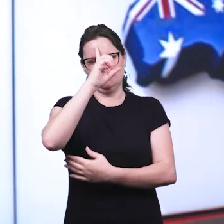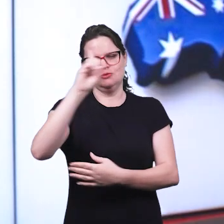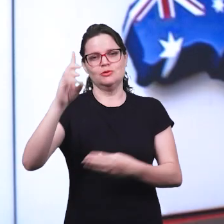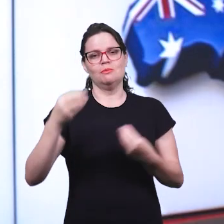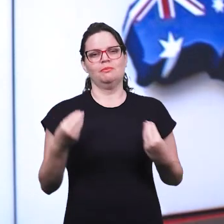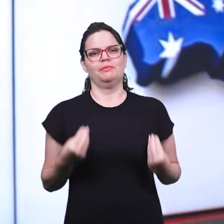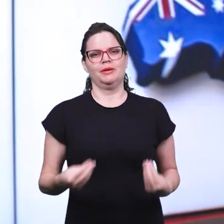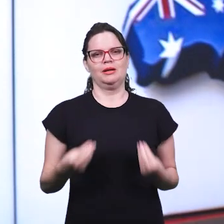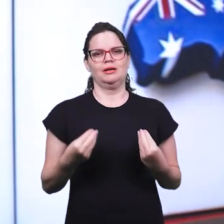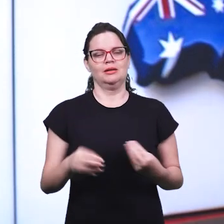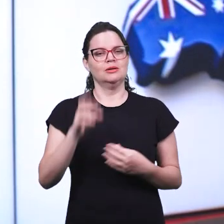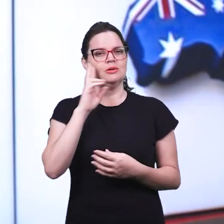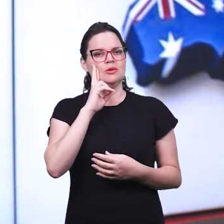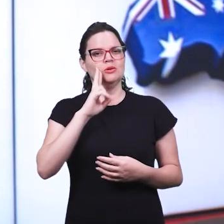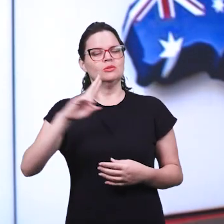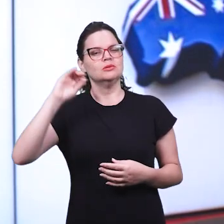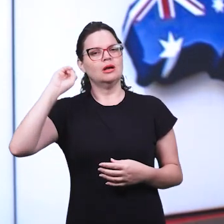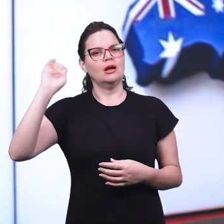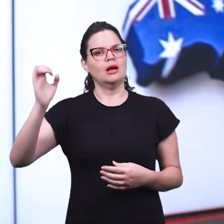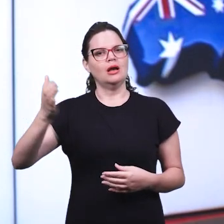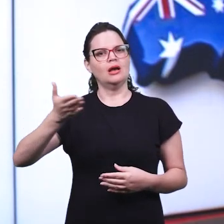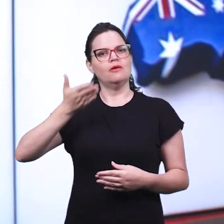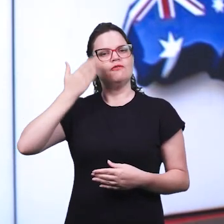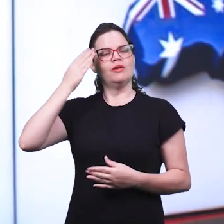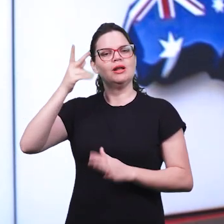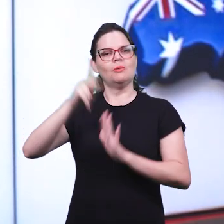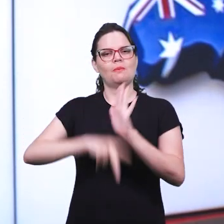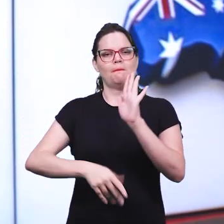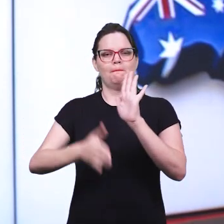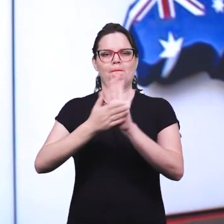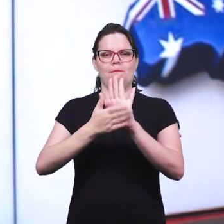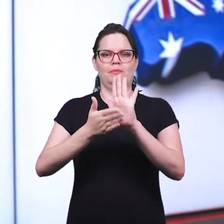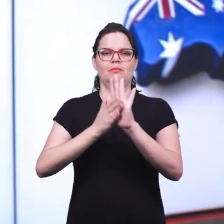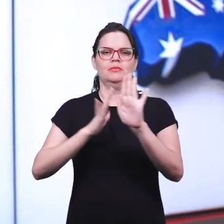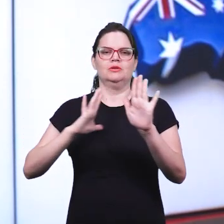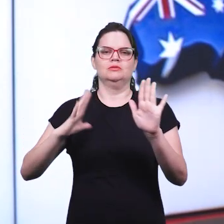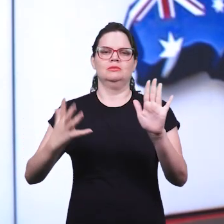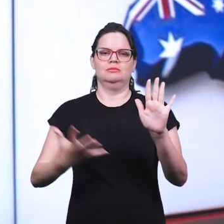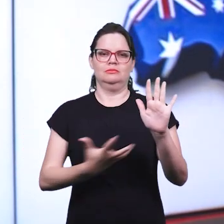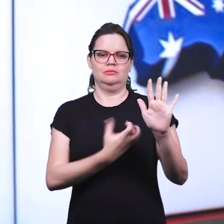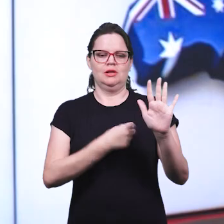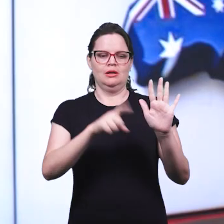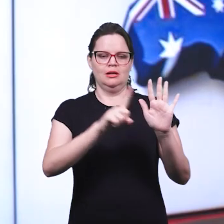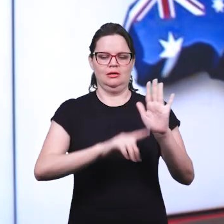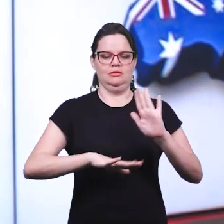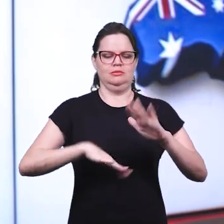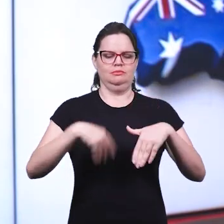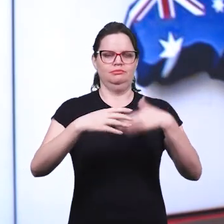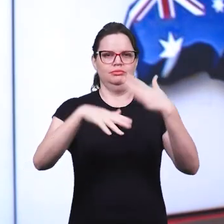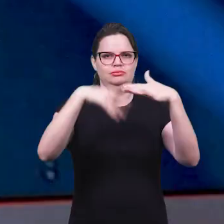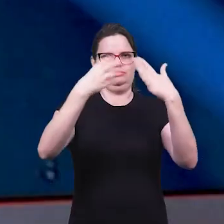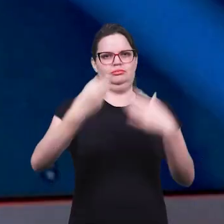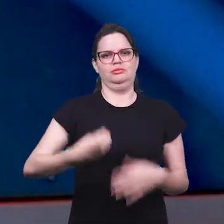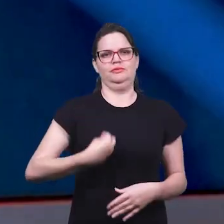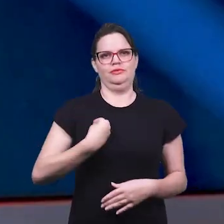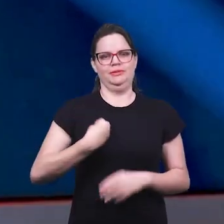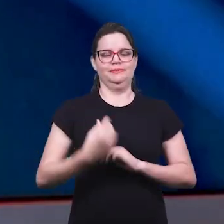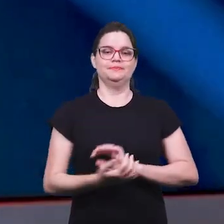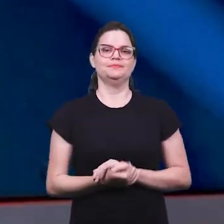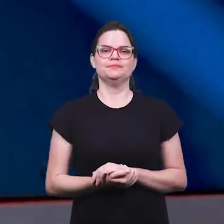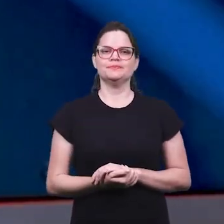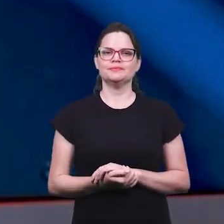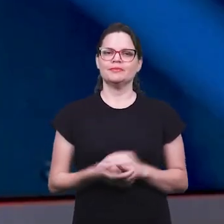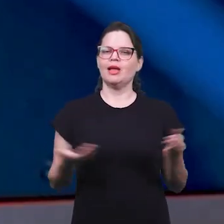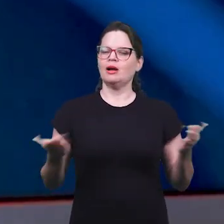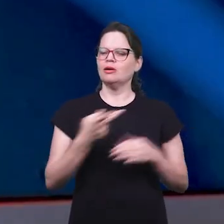que o Senhor possa revelar o seu projeto para a edificação da igreja. Agora, pastor